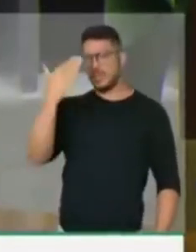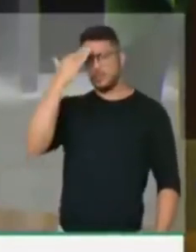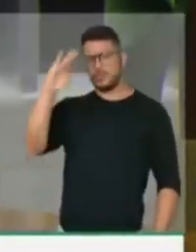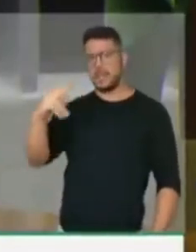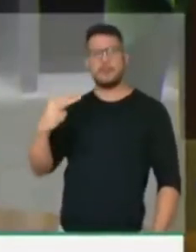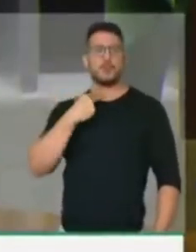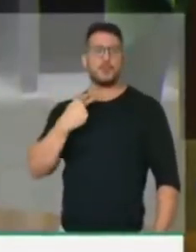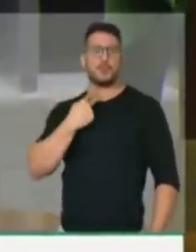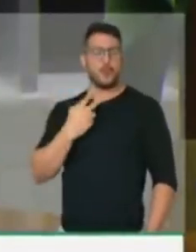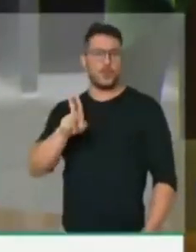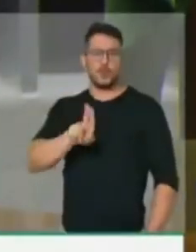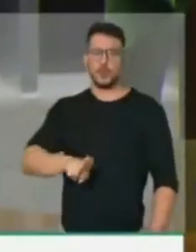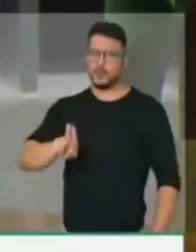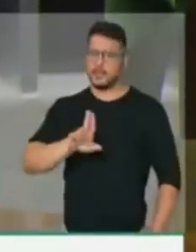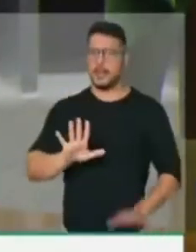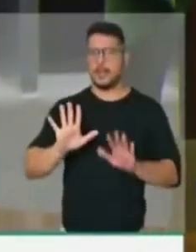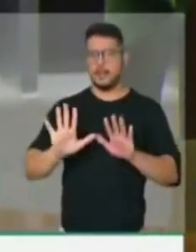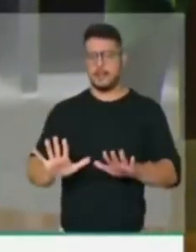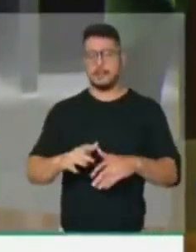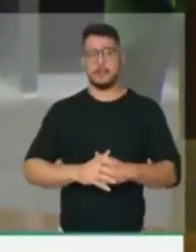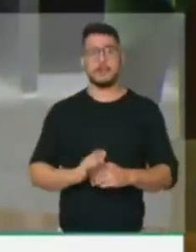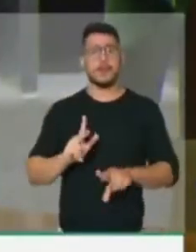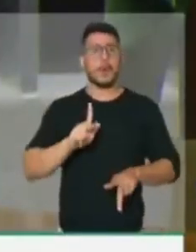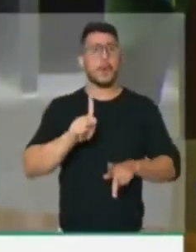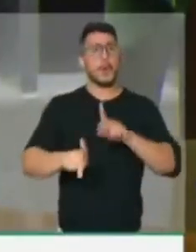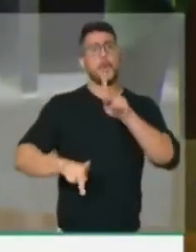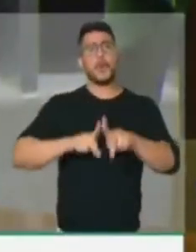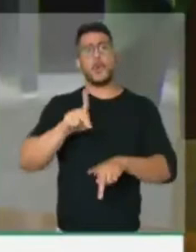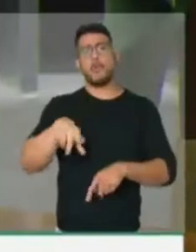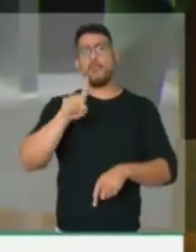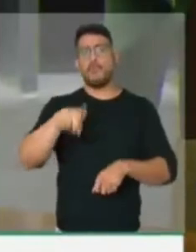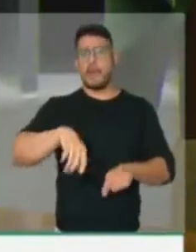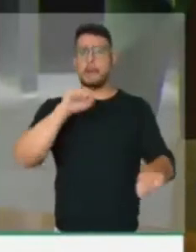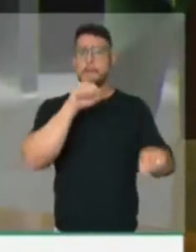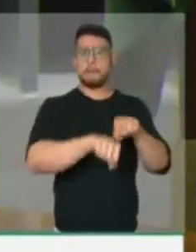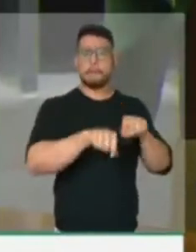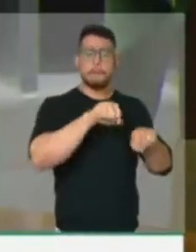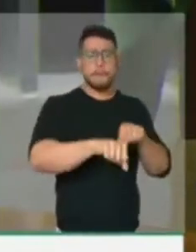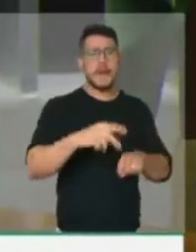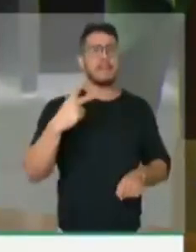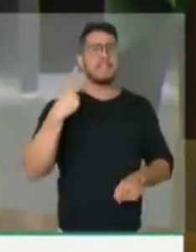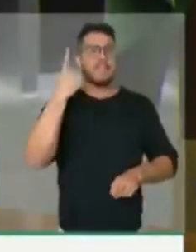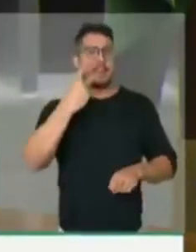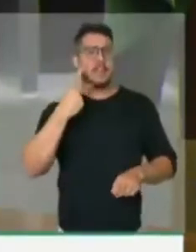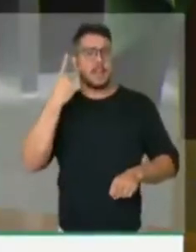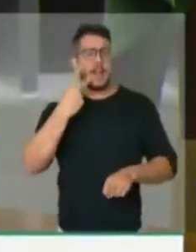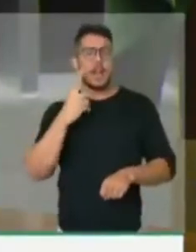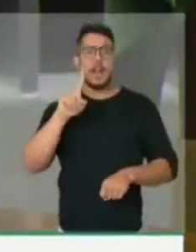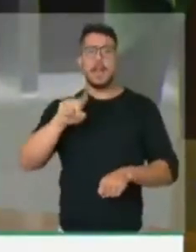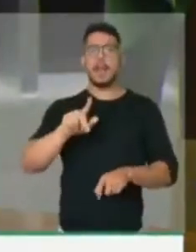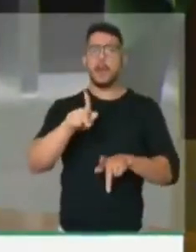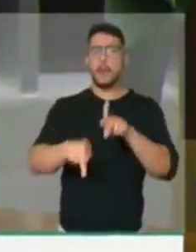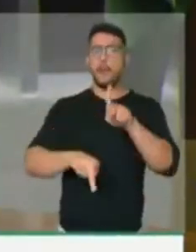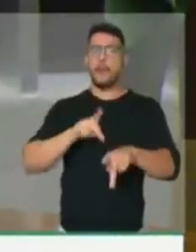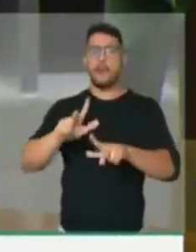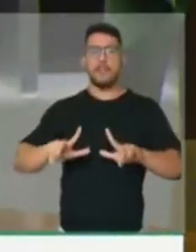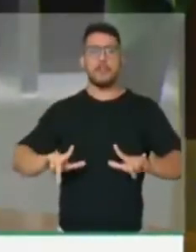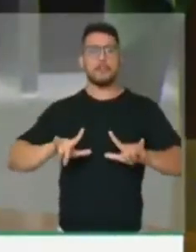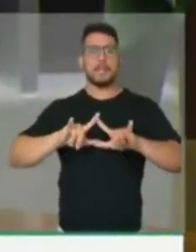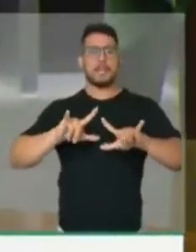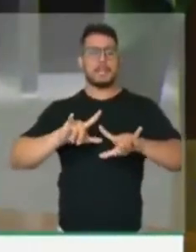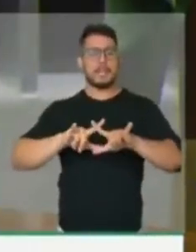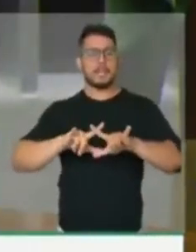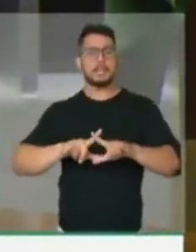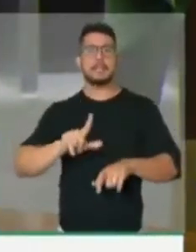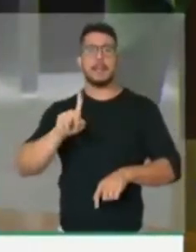para qual o presidente da República fala é o povo que mata a vereadora, é o povo da milícia, é o povo que ele paga